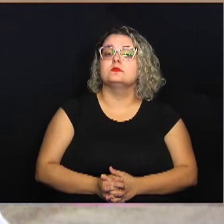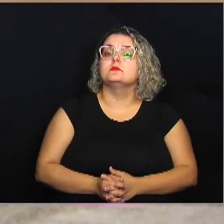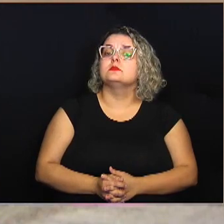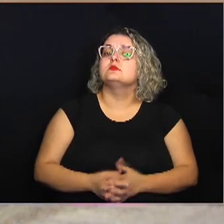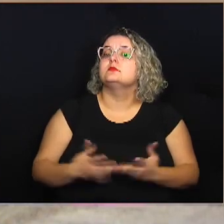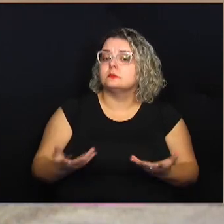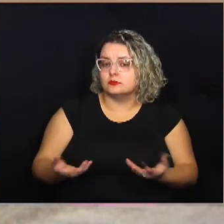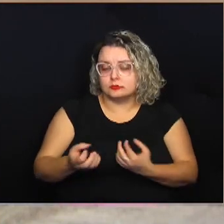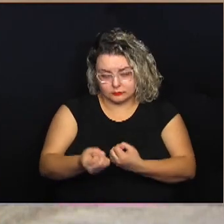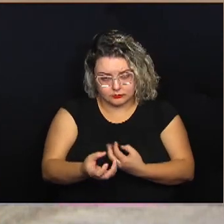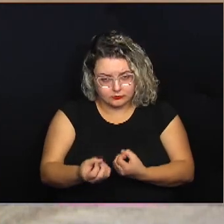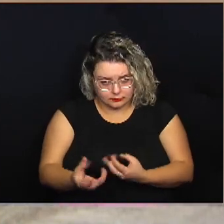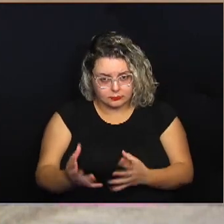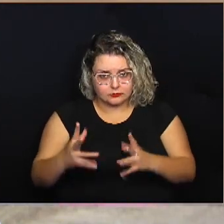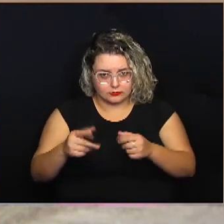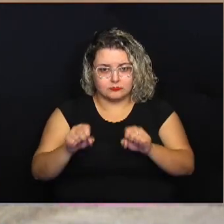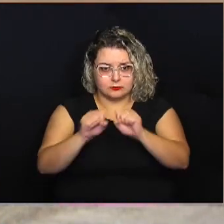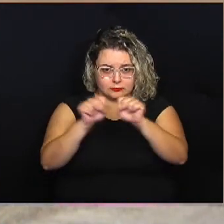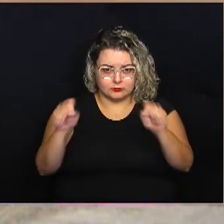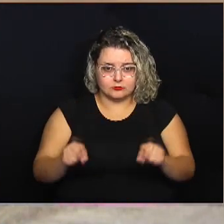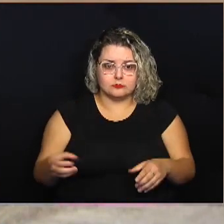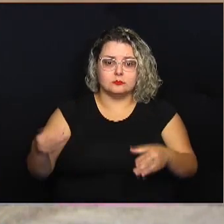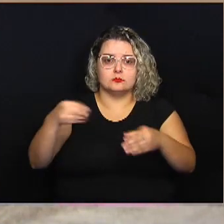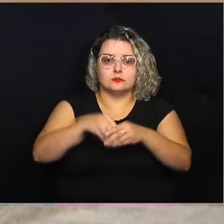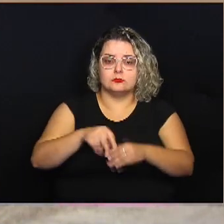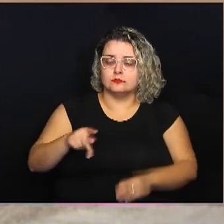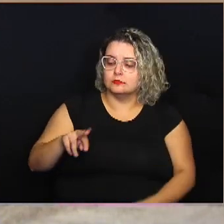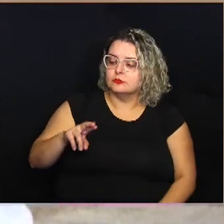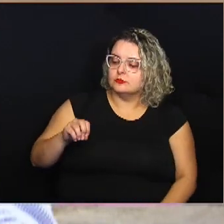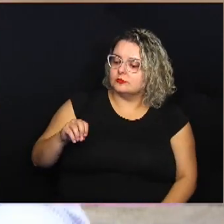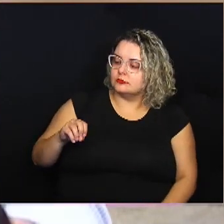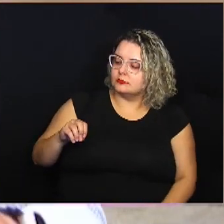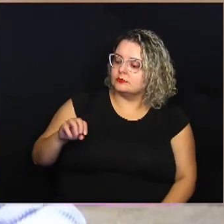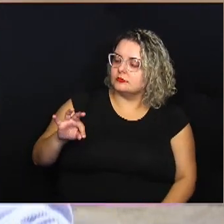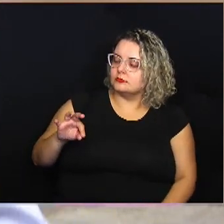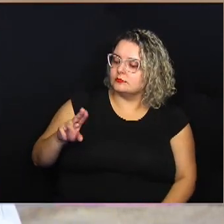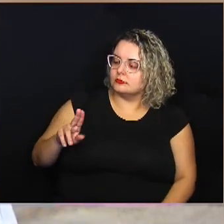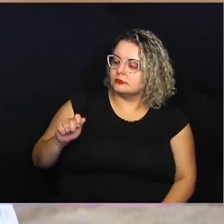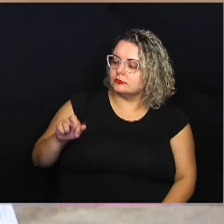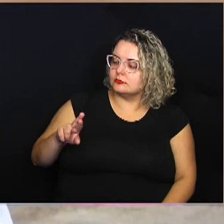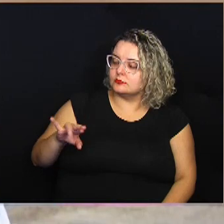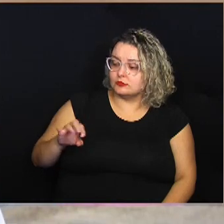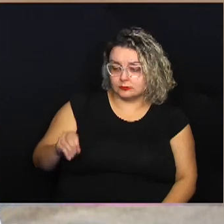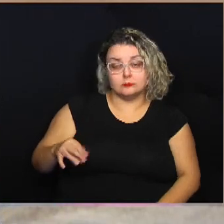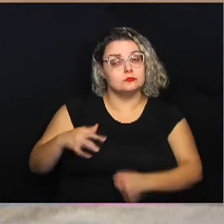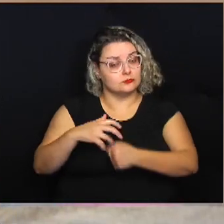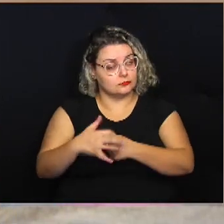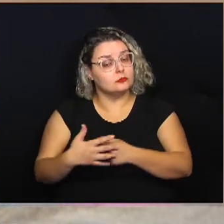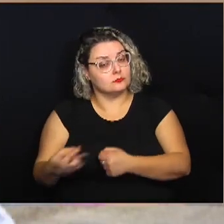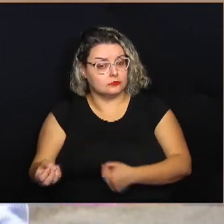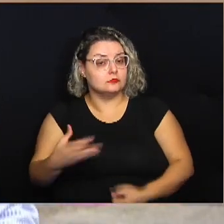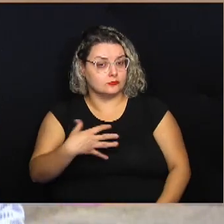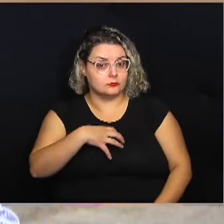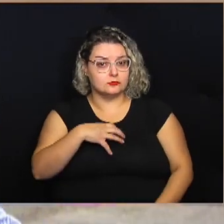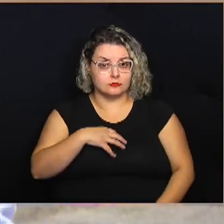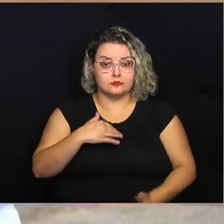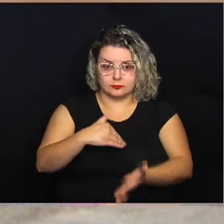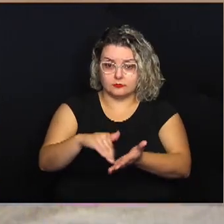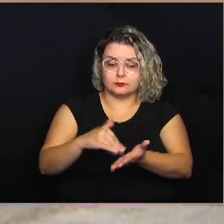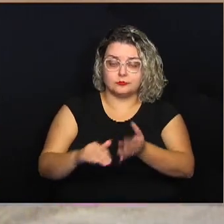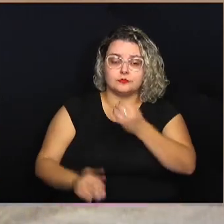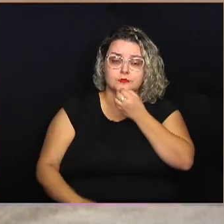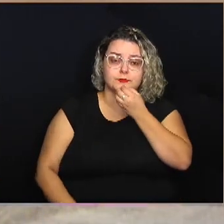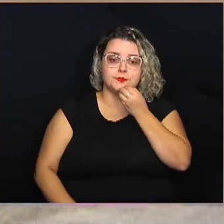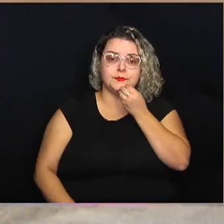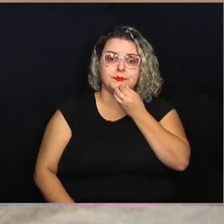as informações dos pacientes, né, o prontuário, um prontuário eletrônico, enfim, é uma nova formatação da Secretaria de se fazia